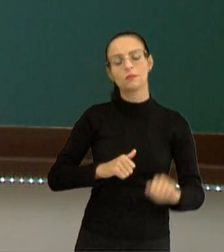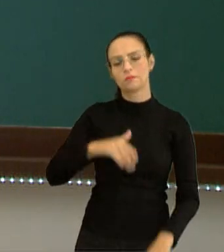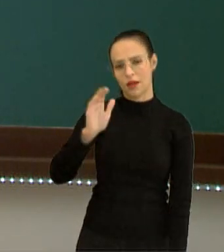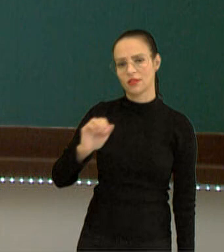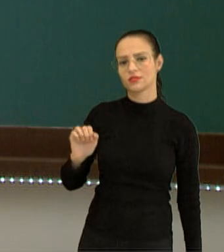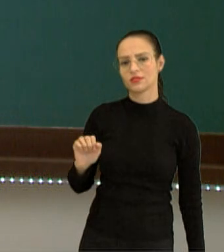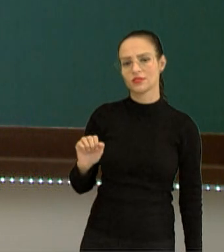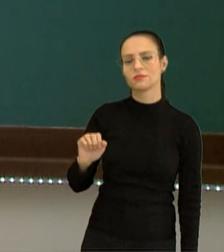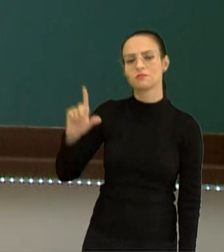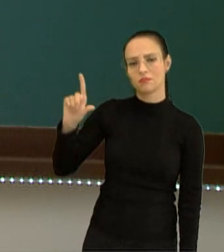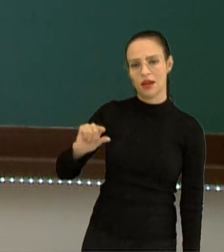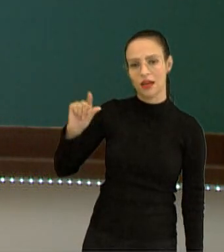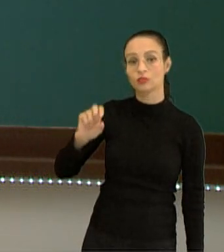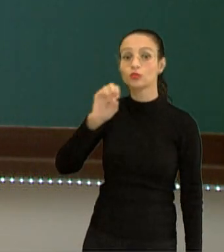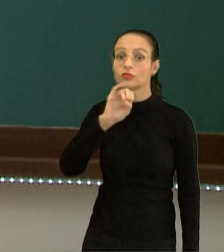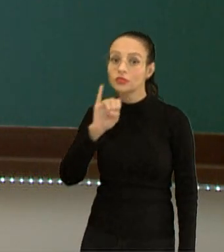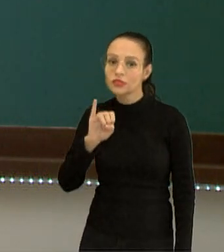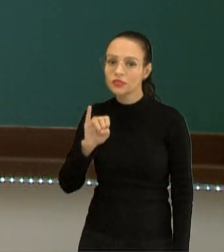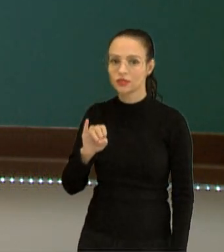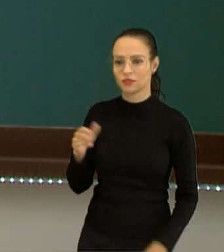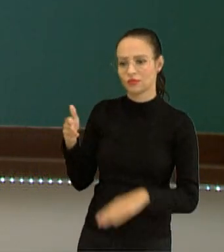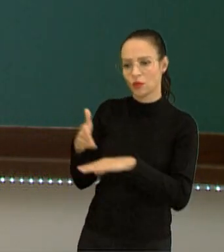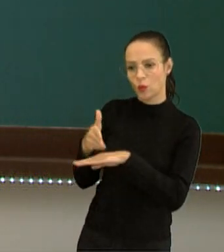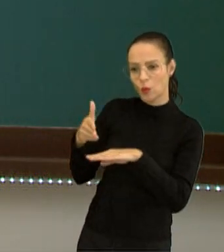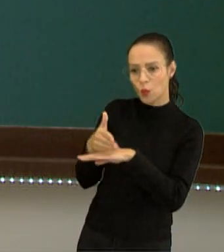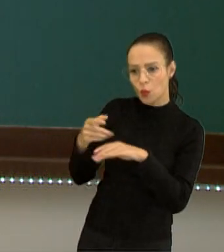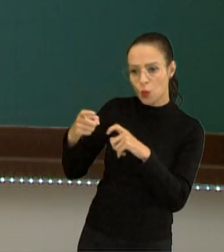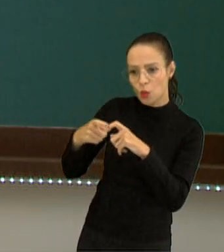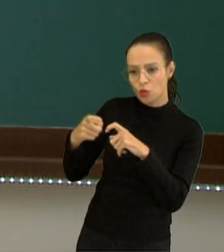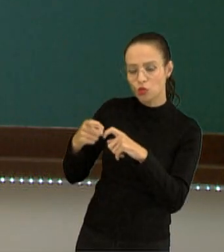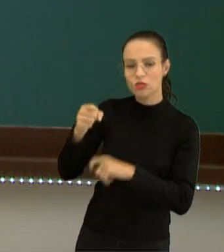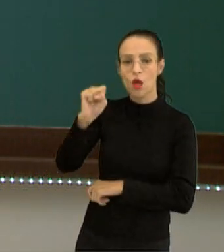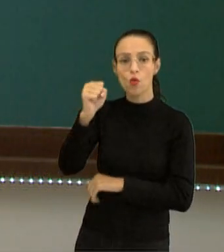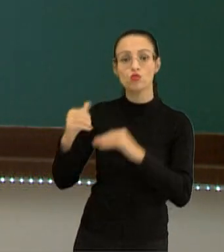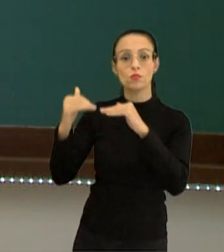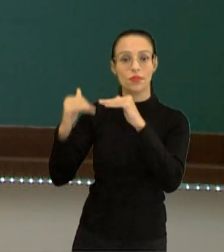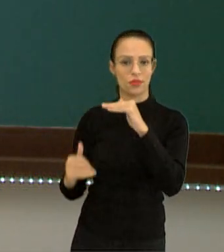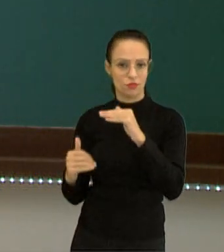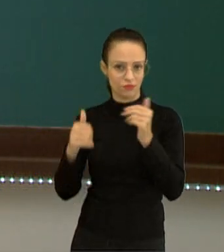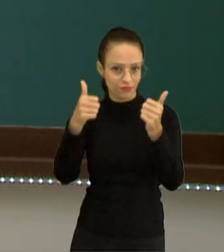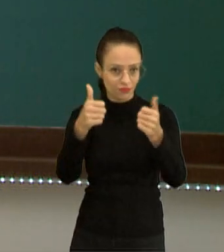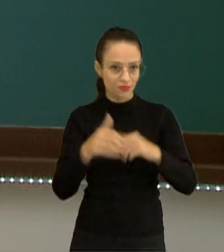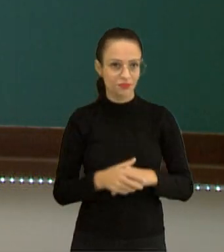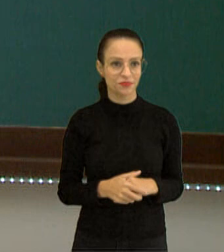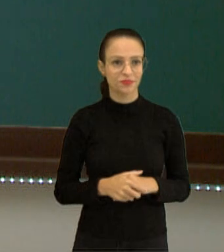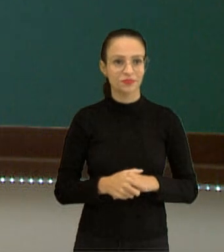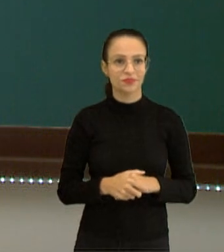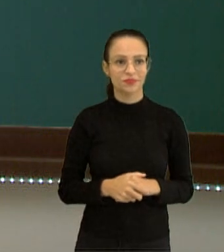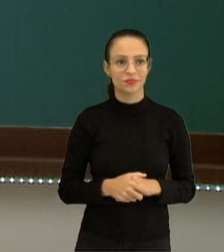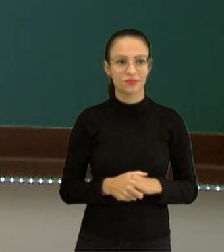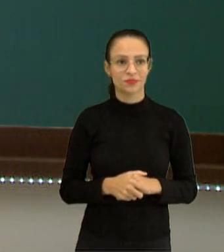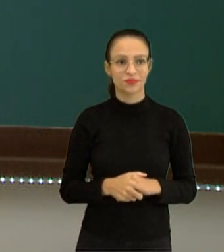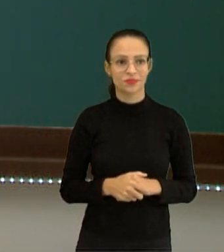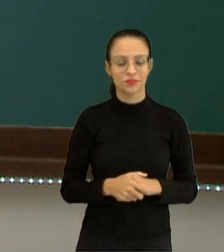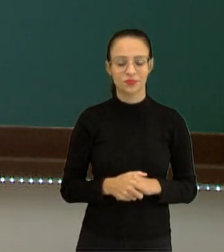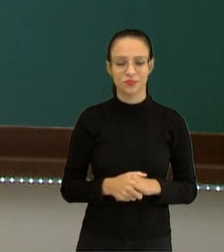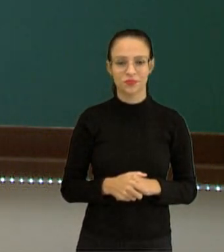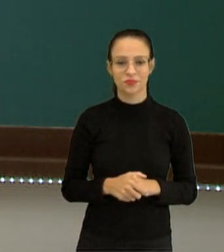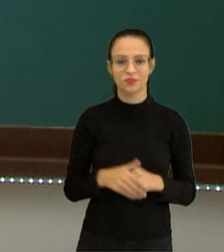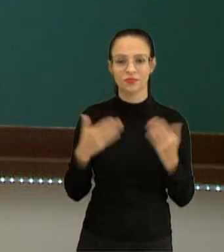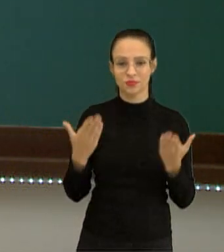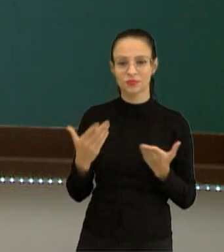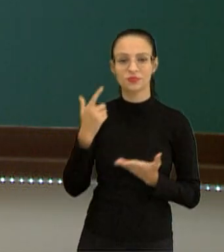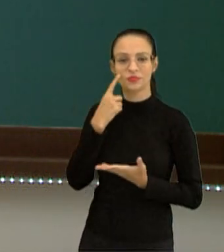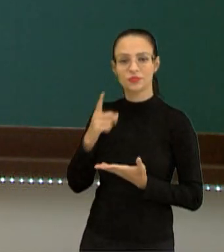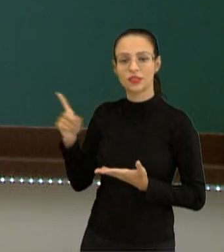conta se forem realizados ali menos, né, que 8 consultas. Tá bom, gente? Beleza? Então, tá. E aqui, o que acontece